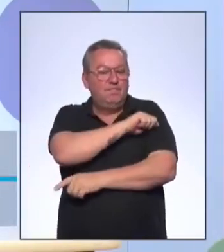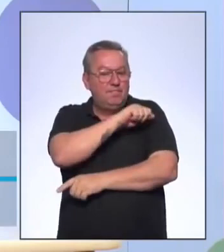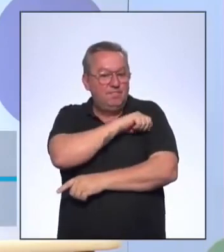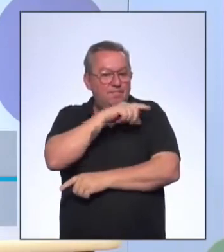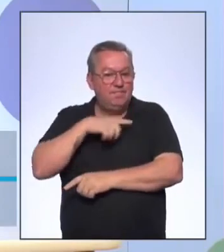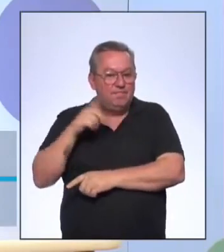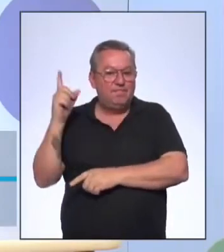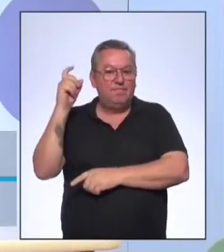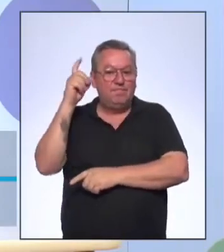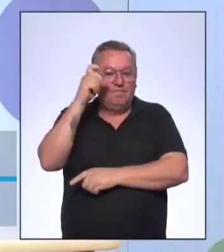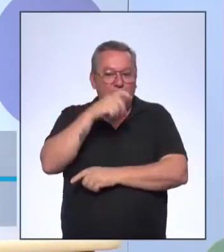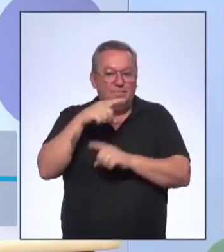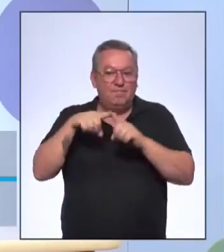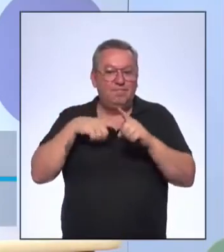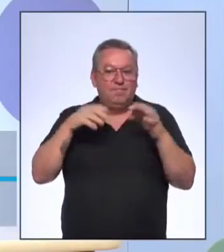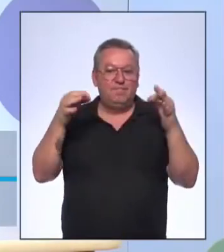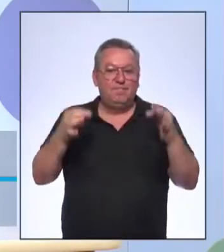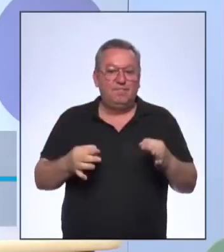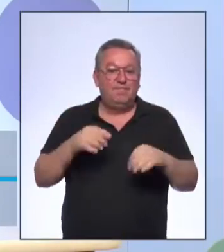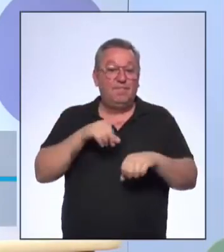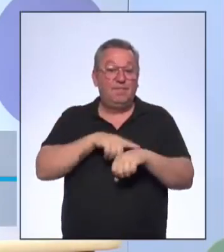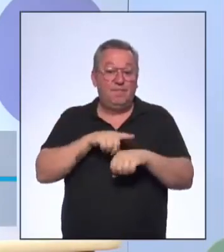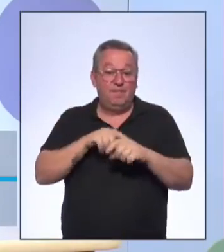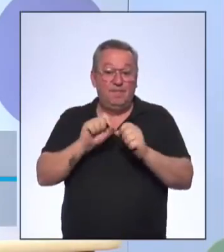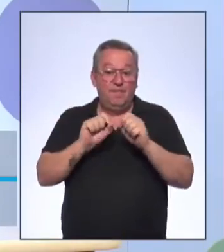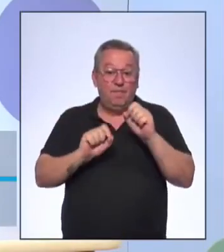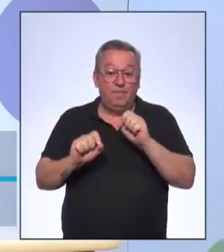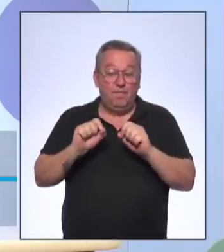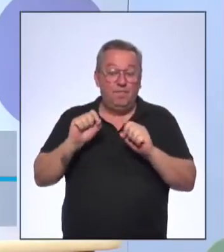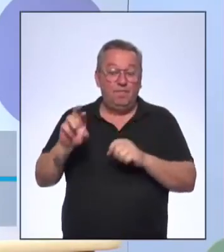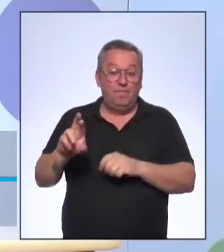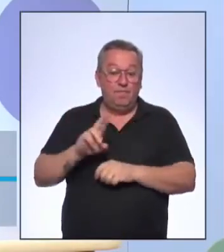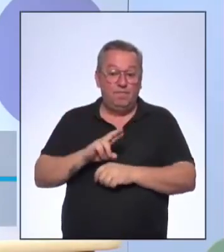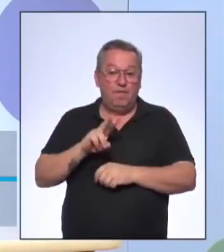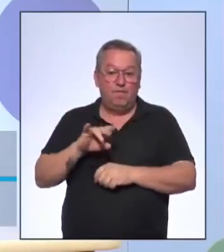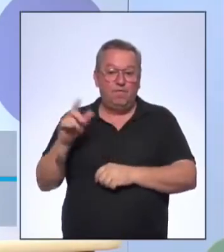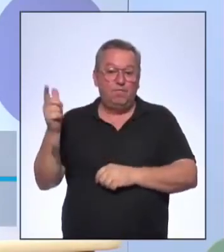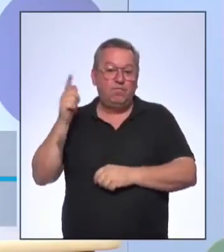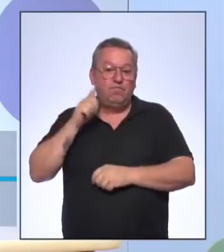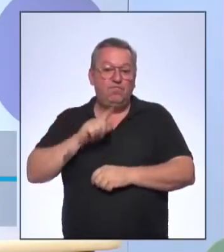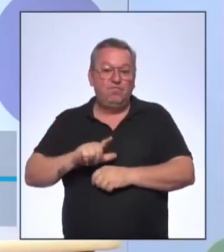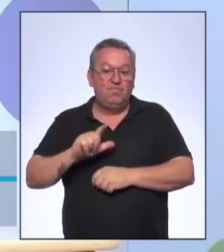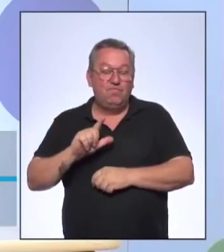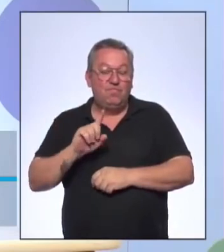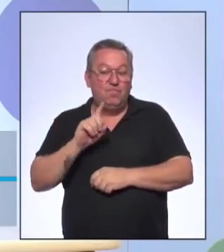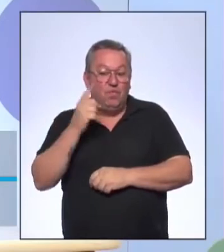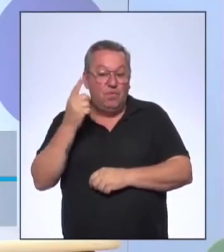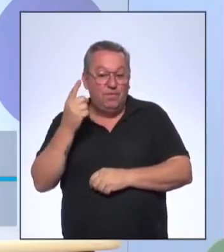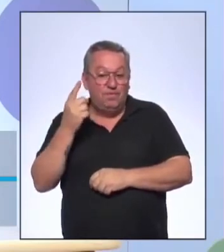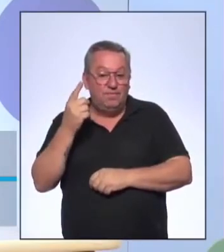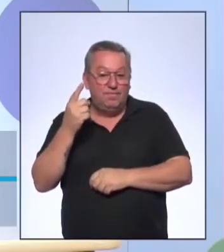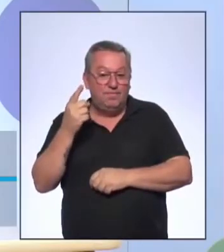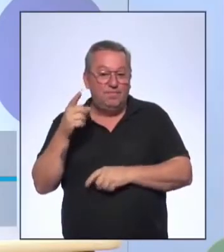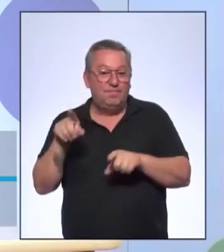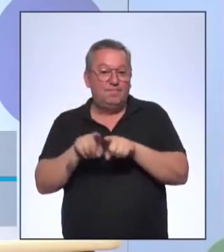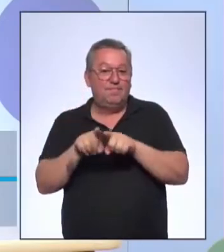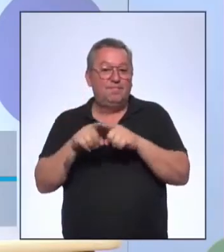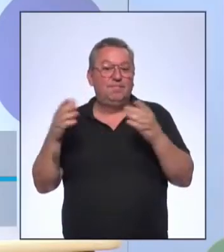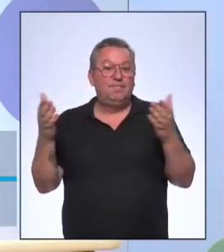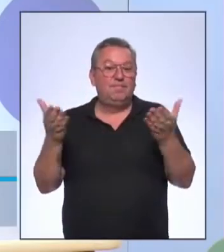com dificuldade, mas eu tenho certeza que na hora de fazer essa resolução, a gente vai conseguir sanar essa dúvida. Agora